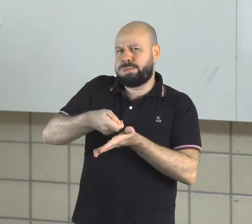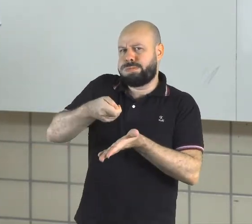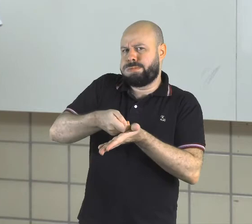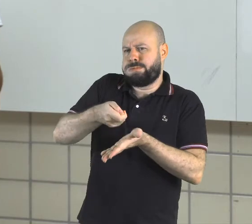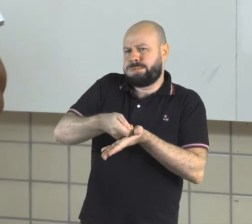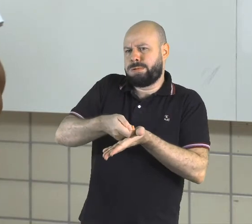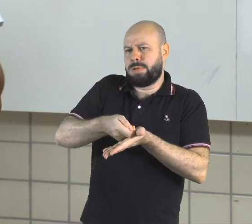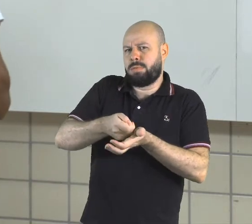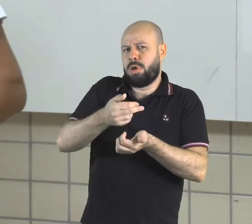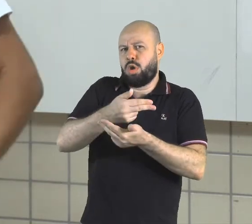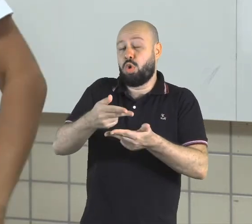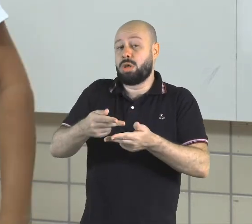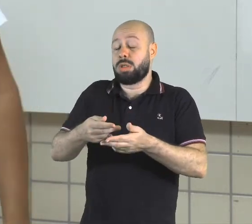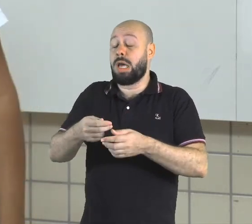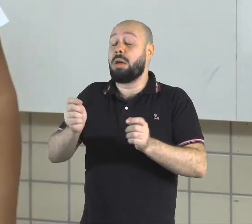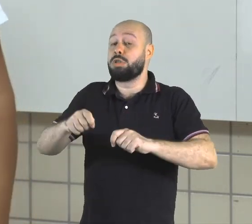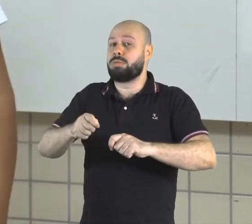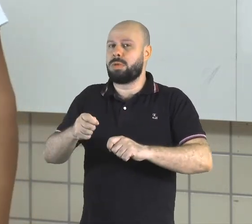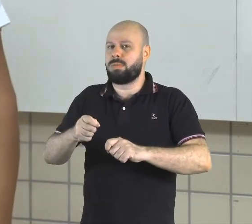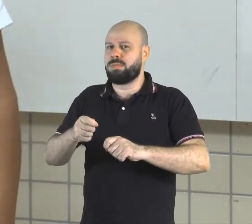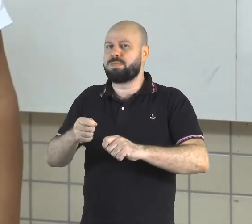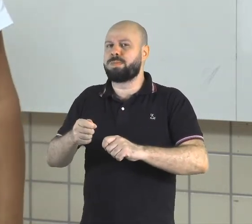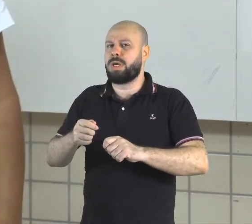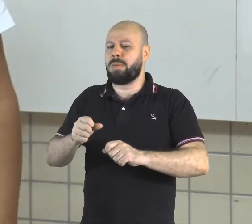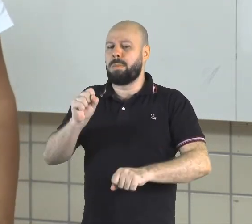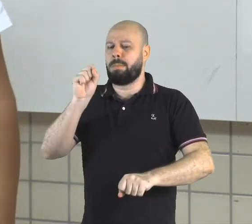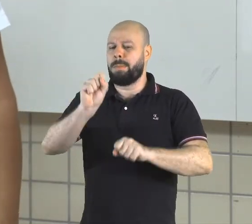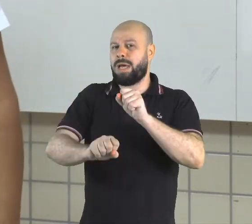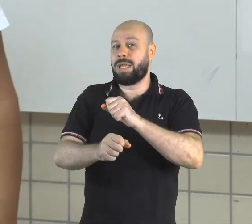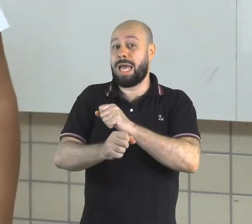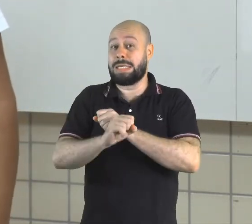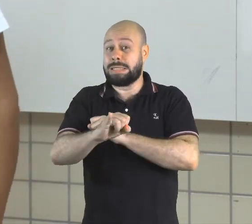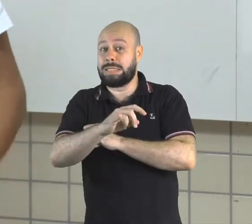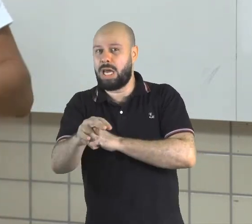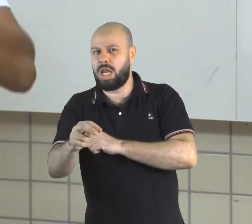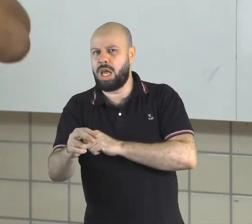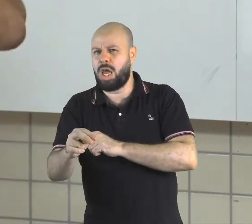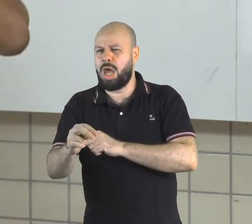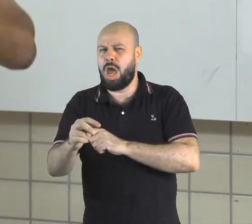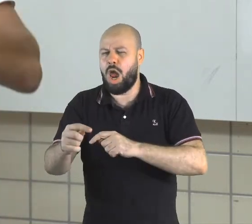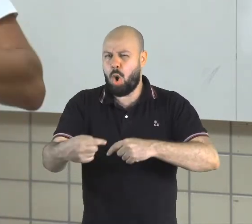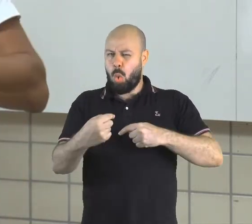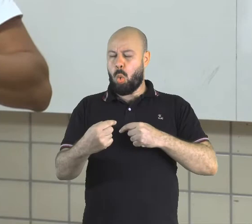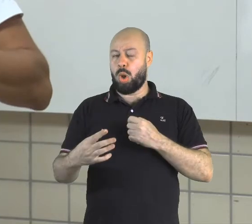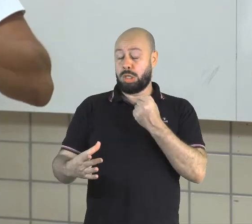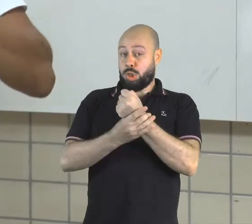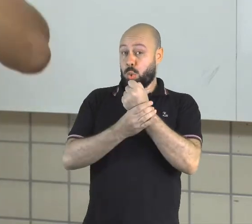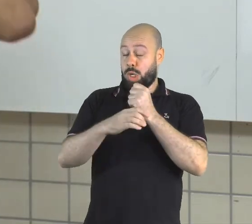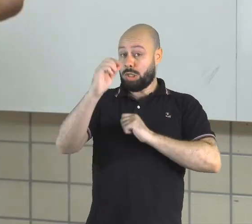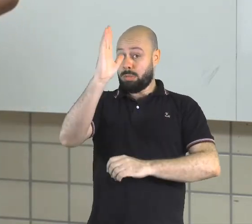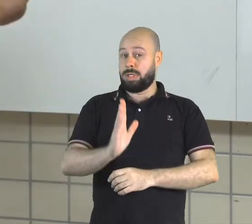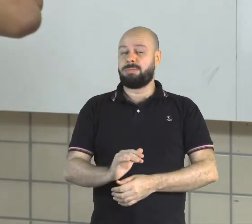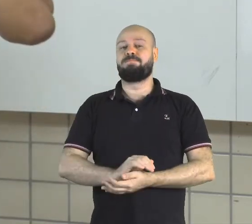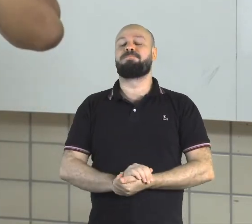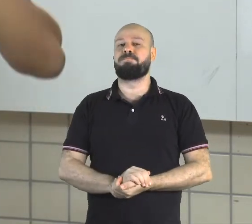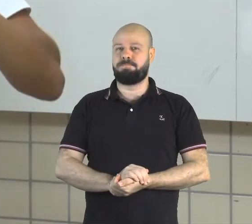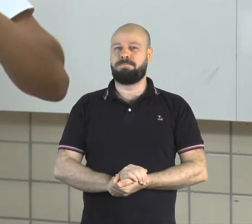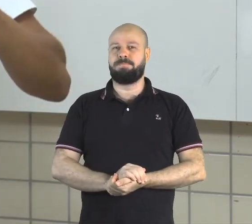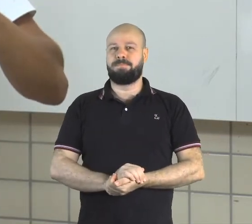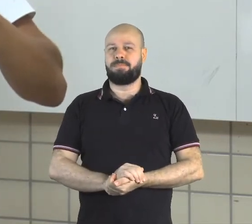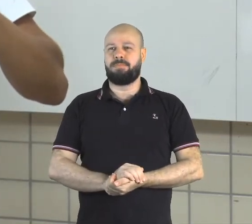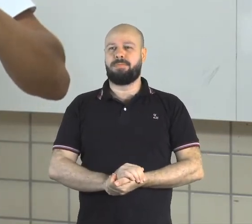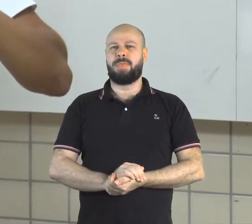executar qualquer pessoa que se manifeste contra a segurança nacional. Nesse período, houve a